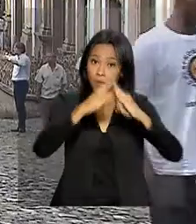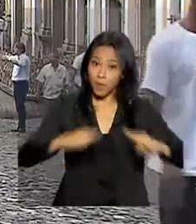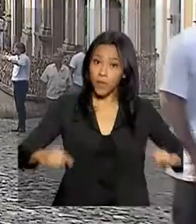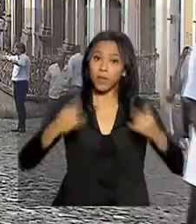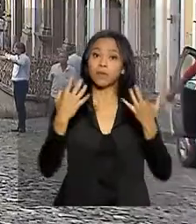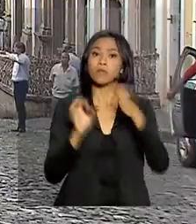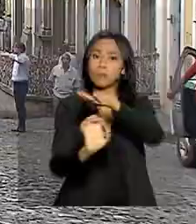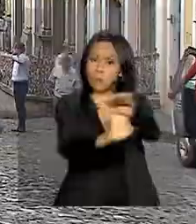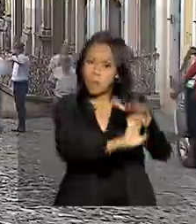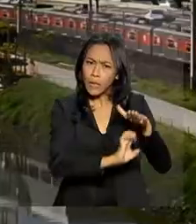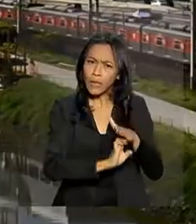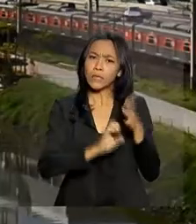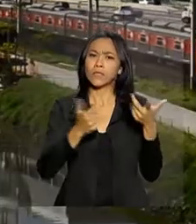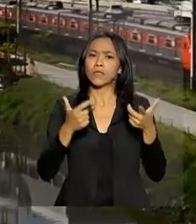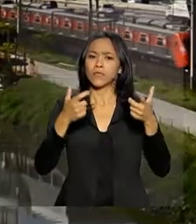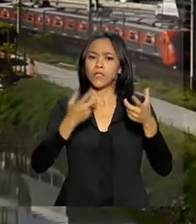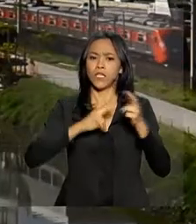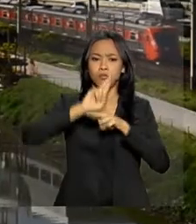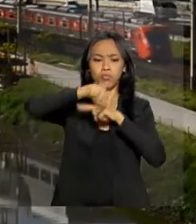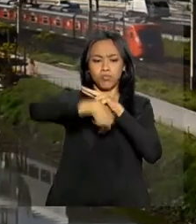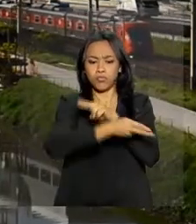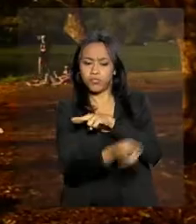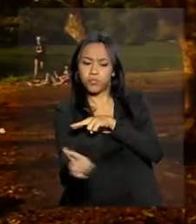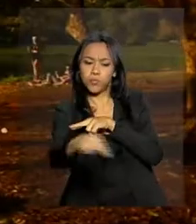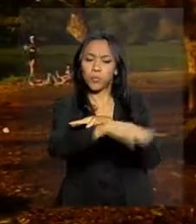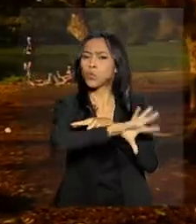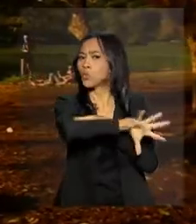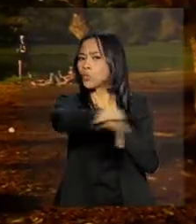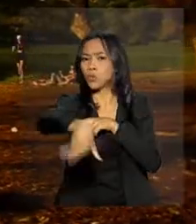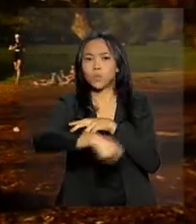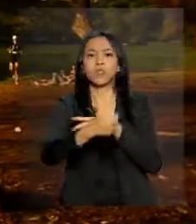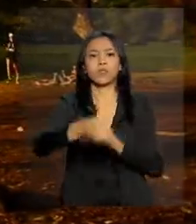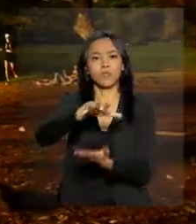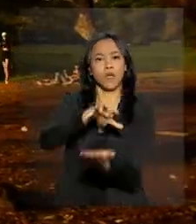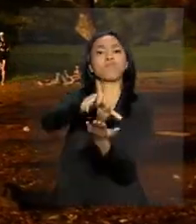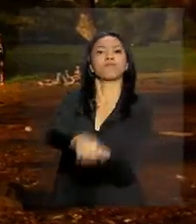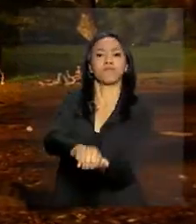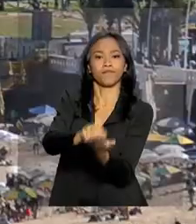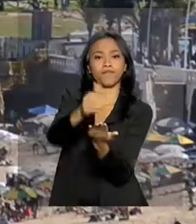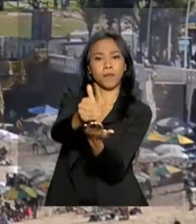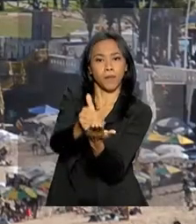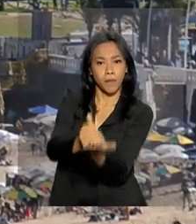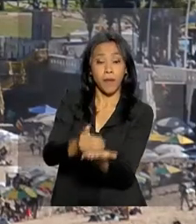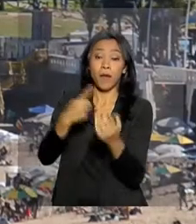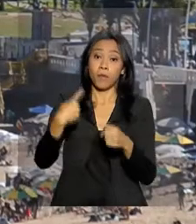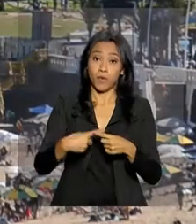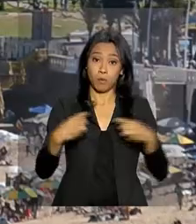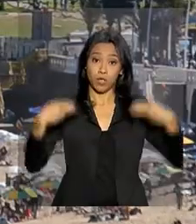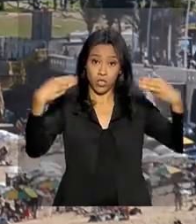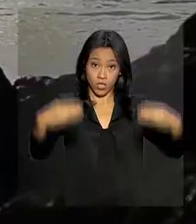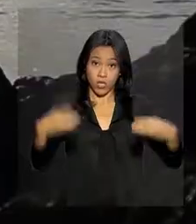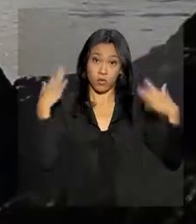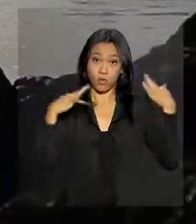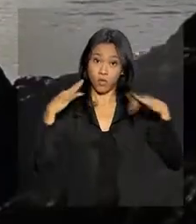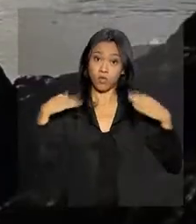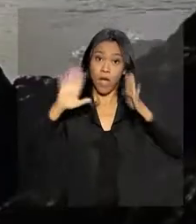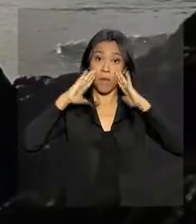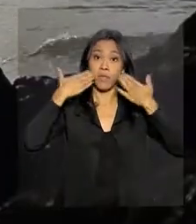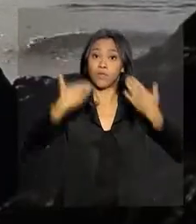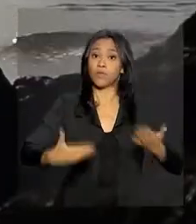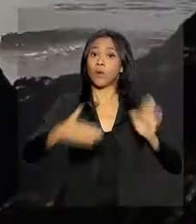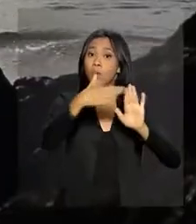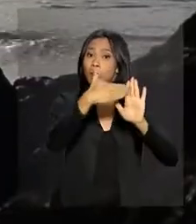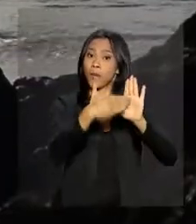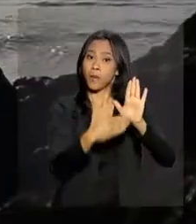e parques temáticos desde o início do ano o ministério do turismo apresentou o novo cadastro porque permite que a